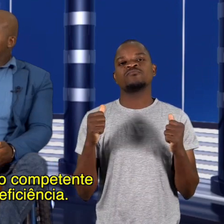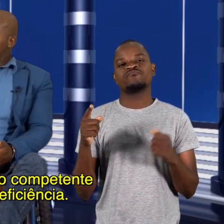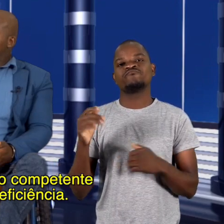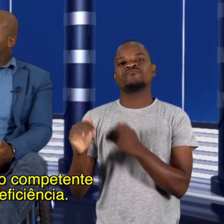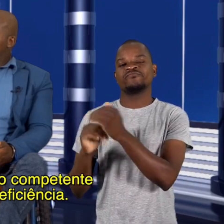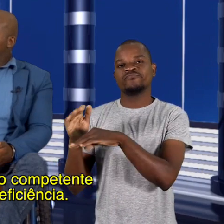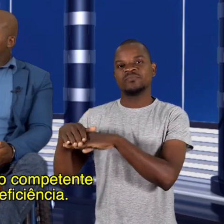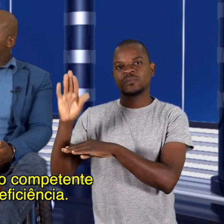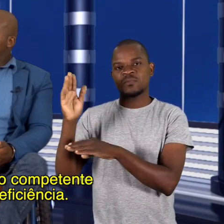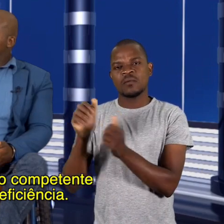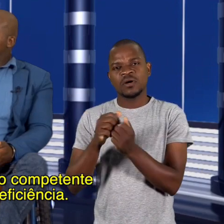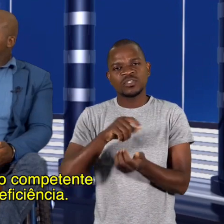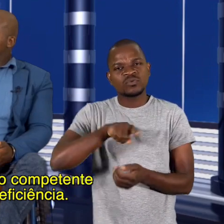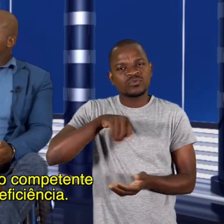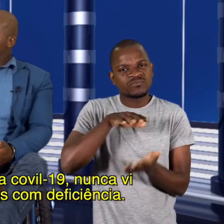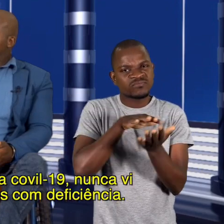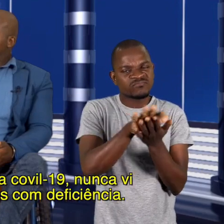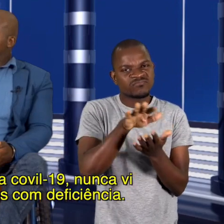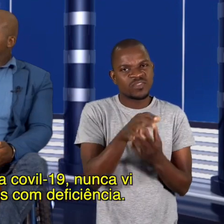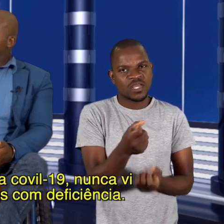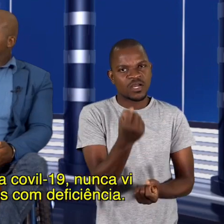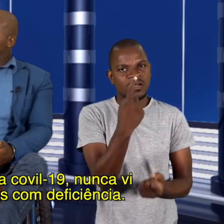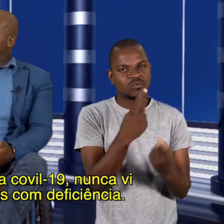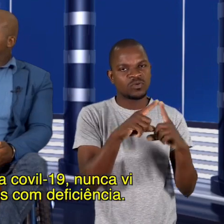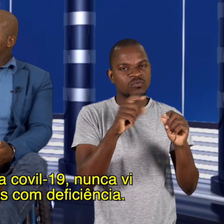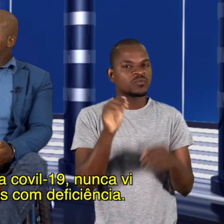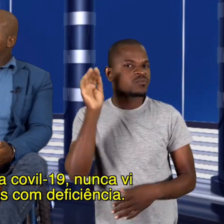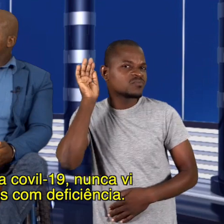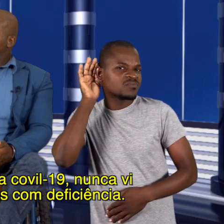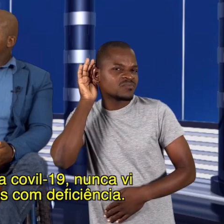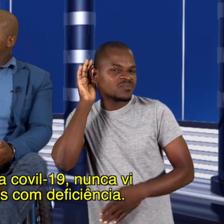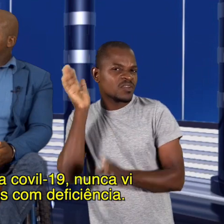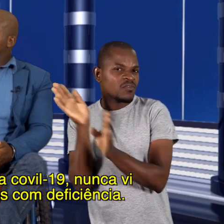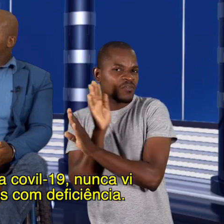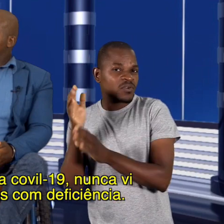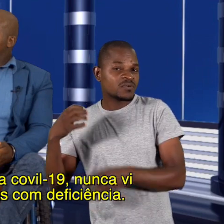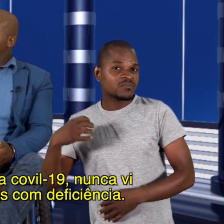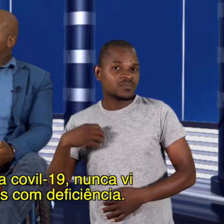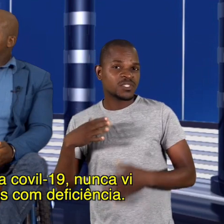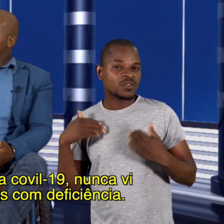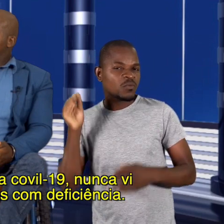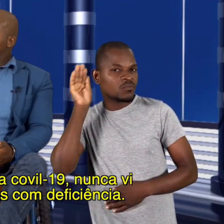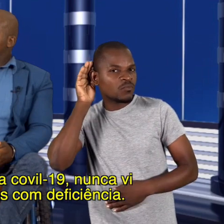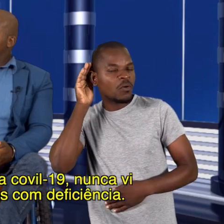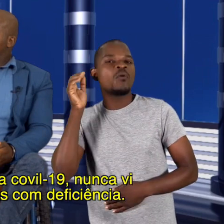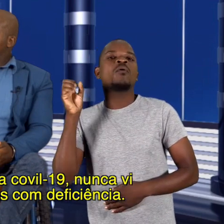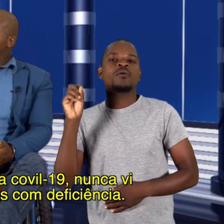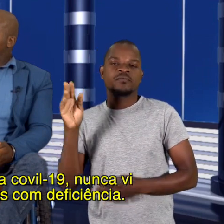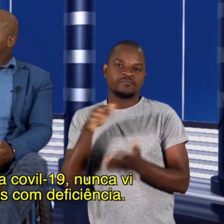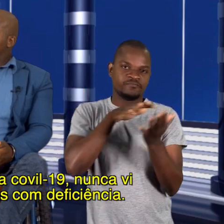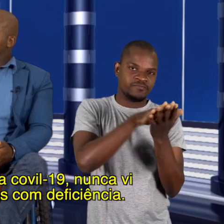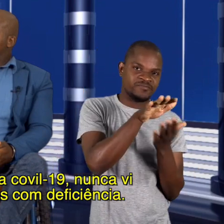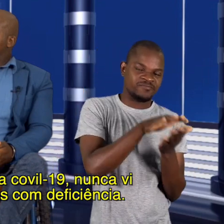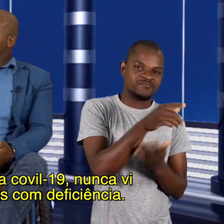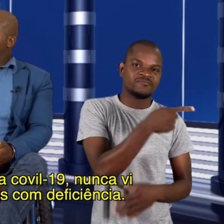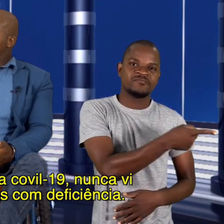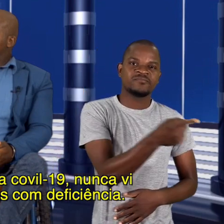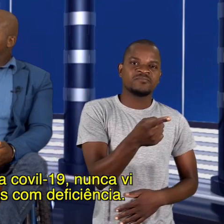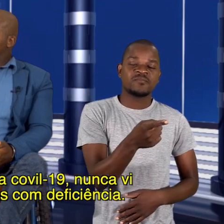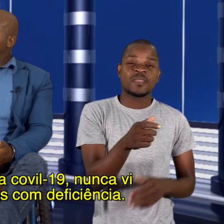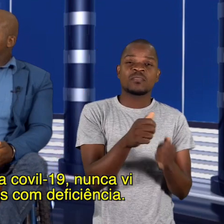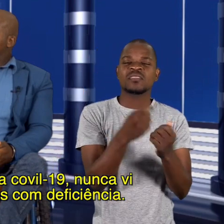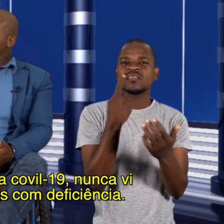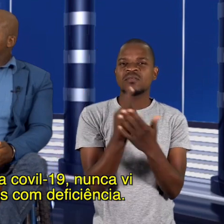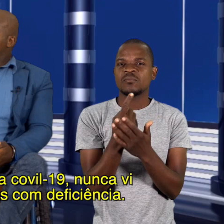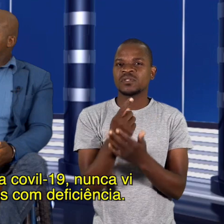responda pela área da deficiência. Só para dar exemplo que sempre chamei a atenção. Desde que nós estamos a falar do Covid-19 eu nunca vi